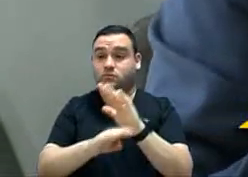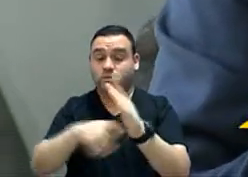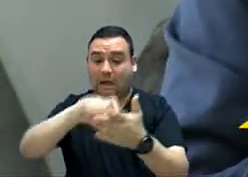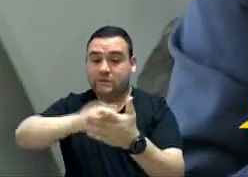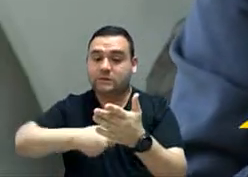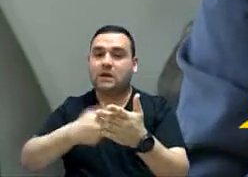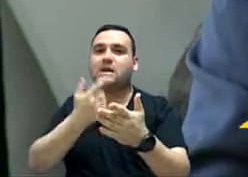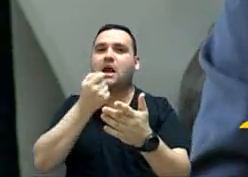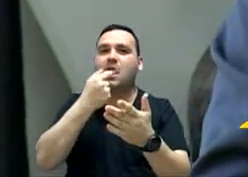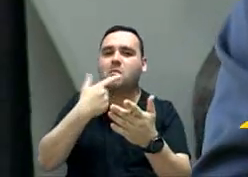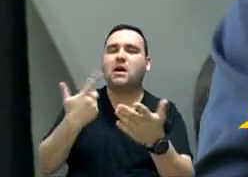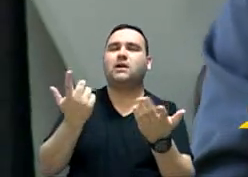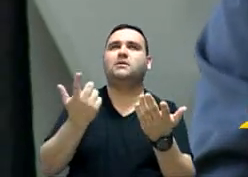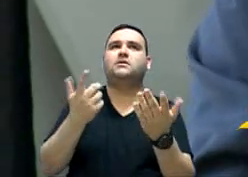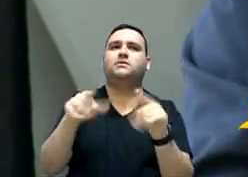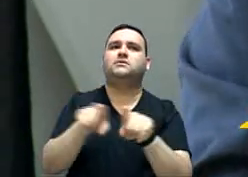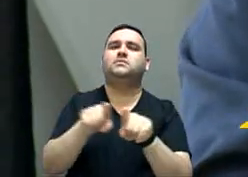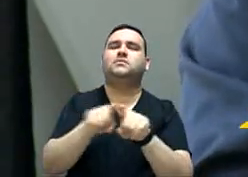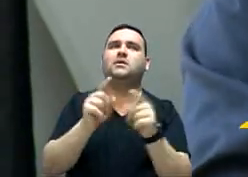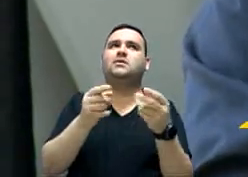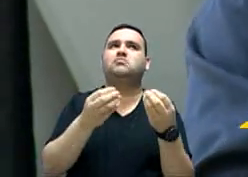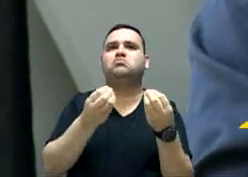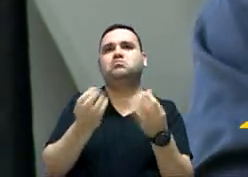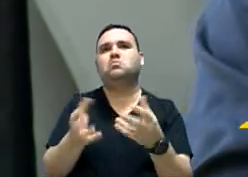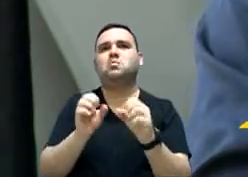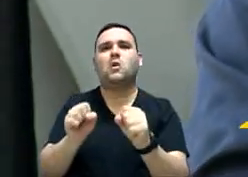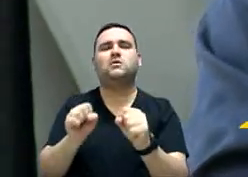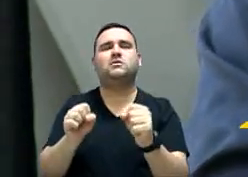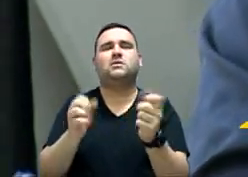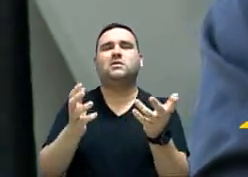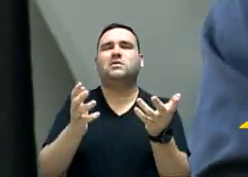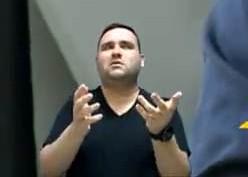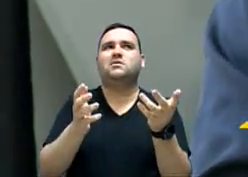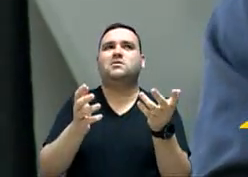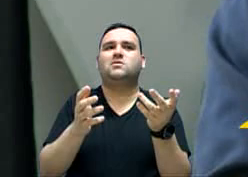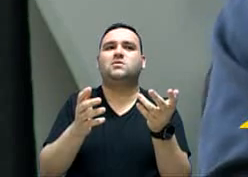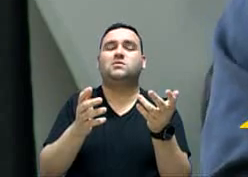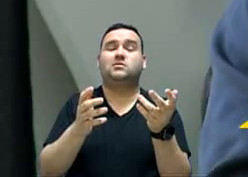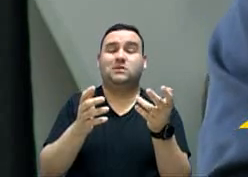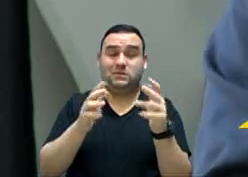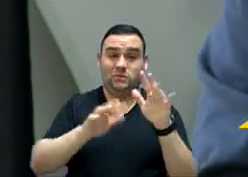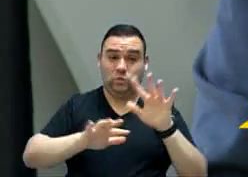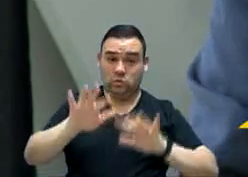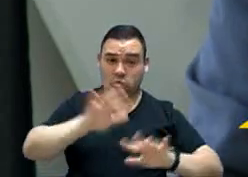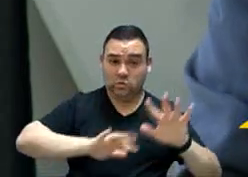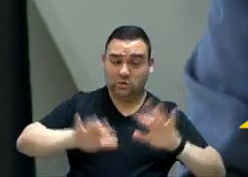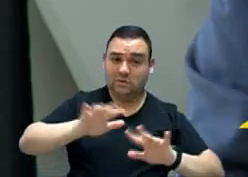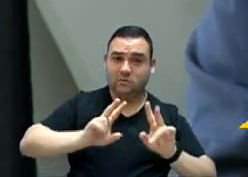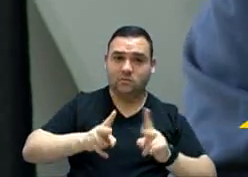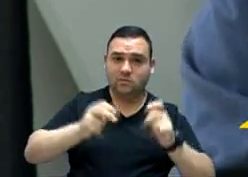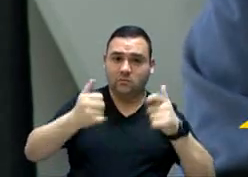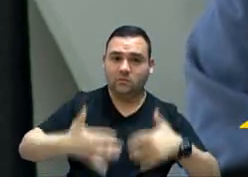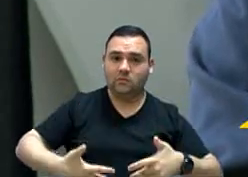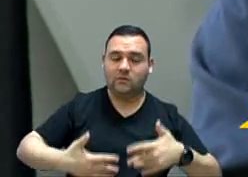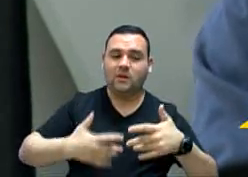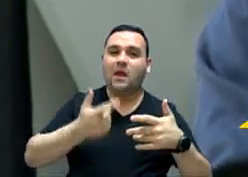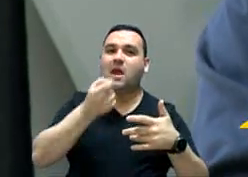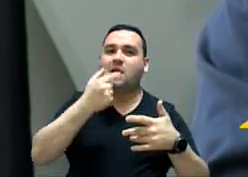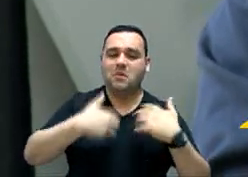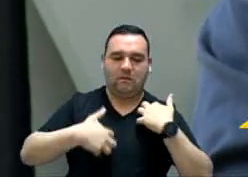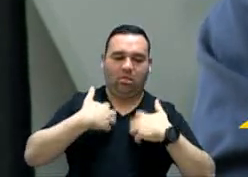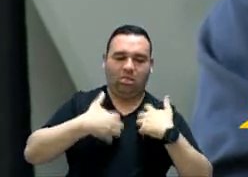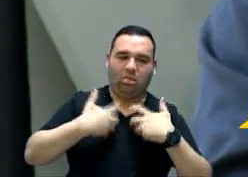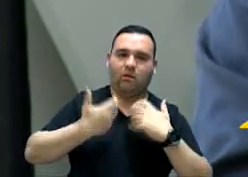prescrever o antidepressivo, é o profissional que pode prescrever, com muita cautela, eu sempre falo, os